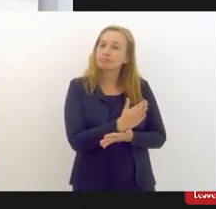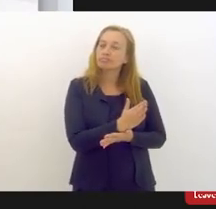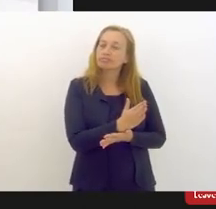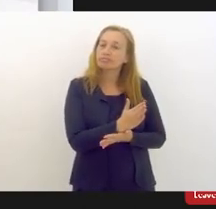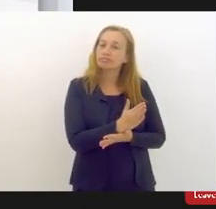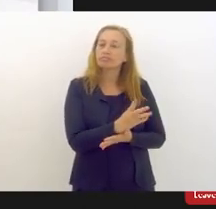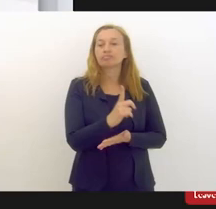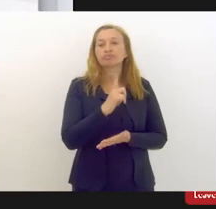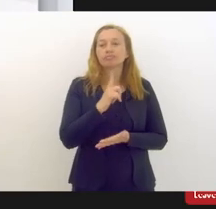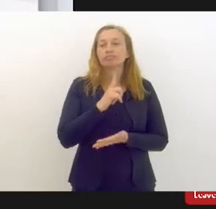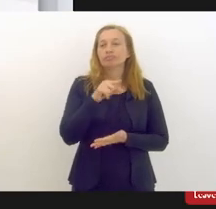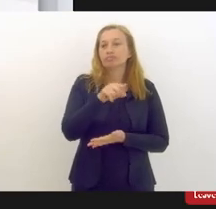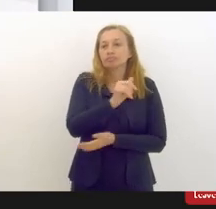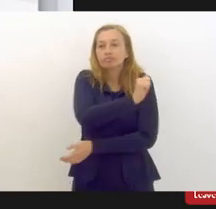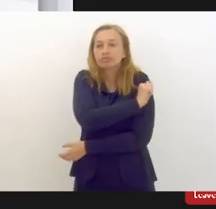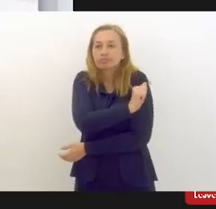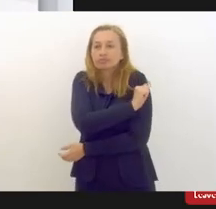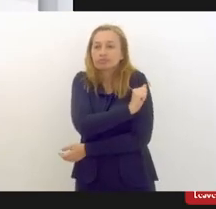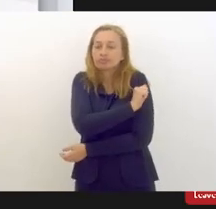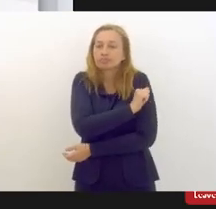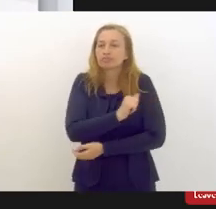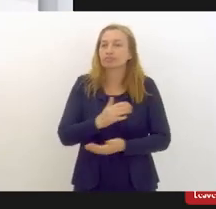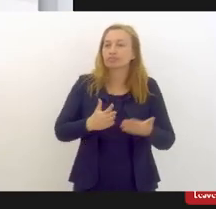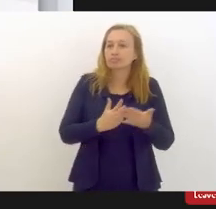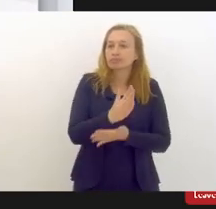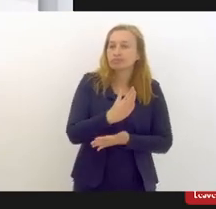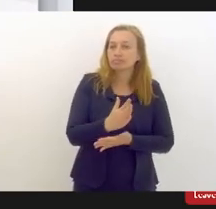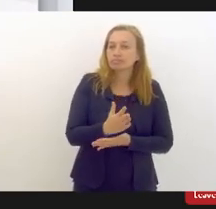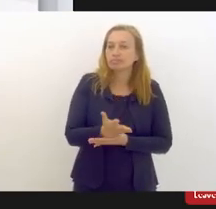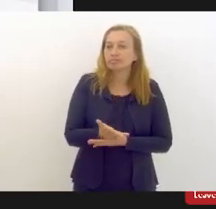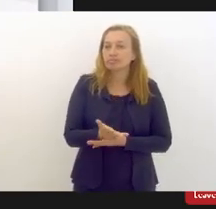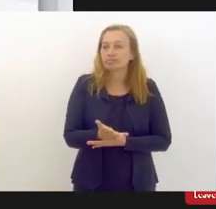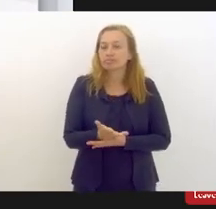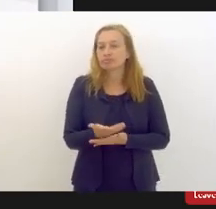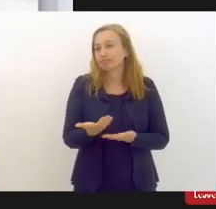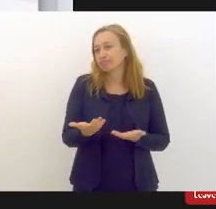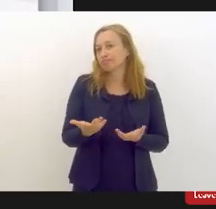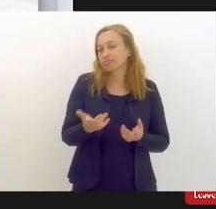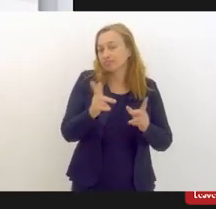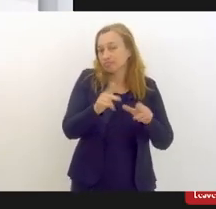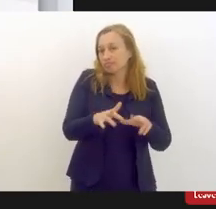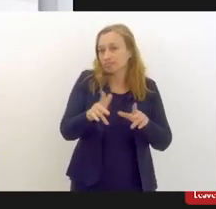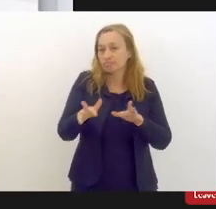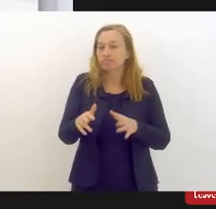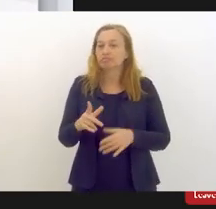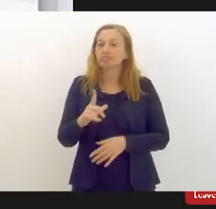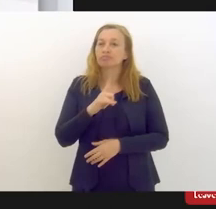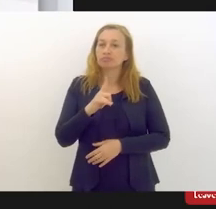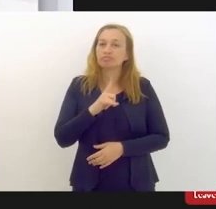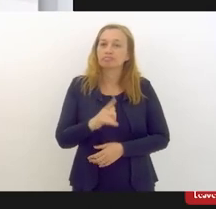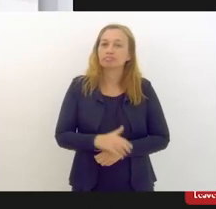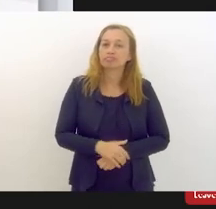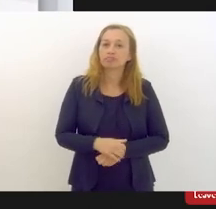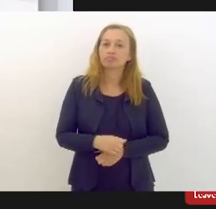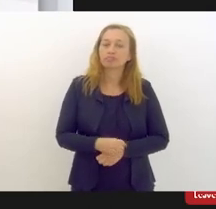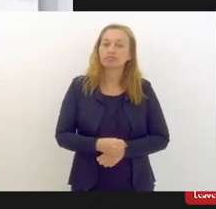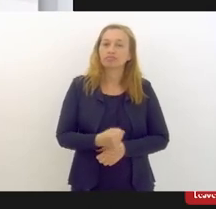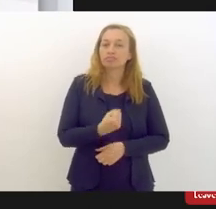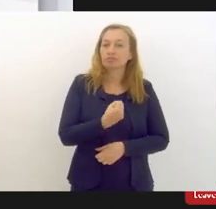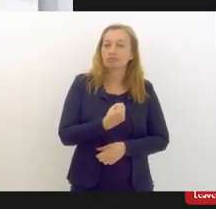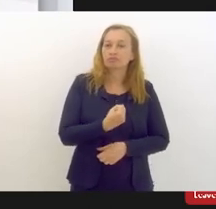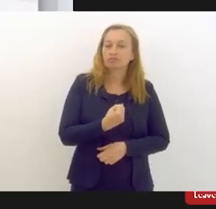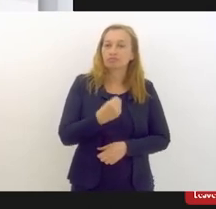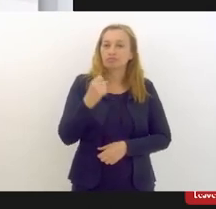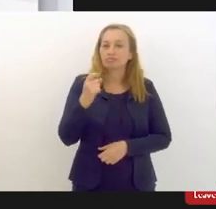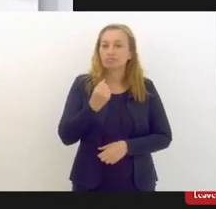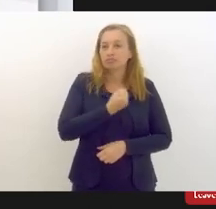nós temos aí alunos que foram aprovados em situações distintas, né? Alunos que tiveram maior ou menor